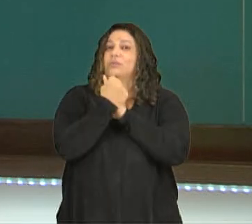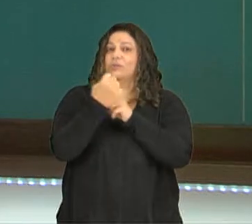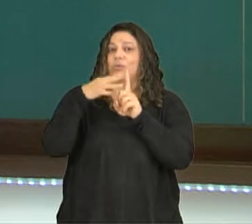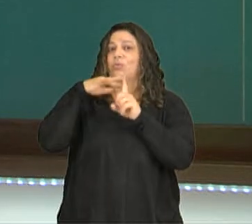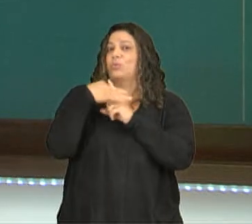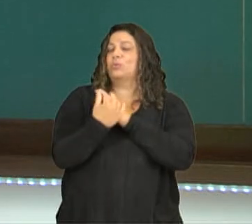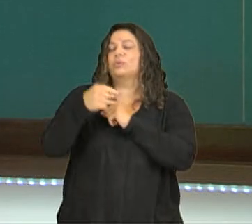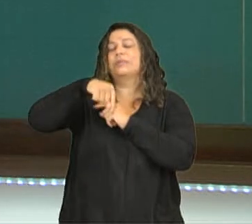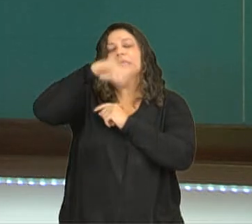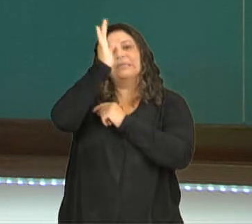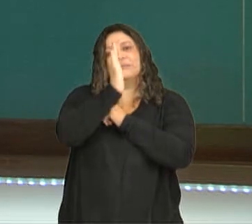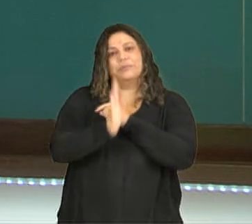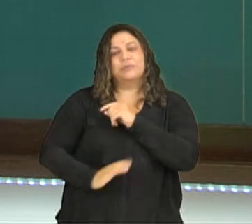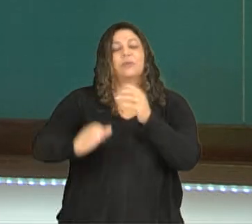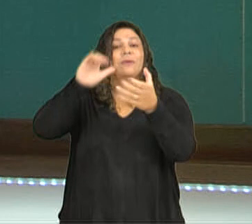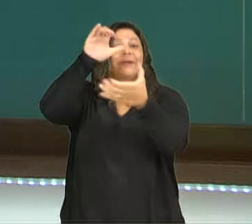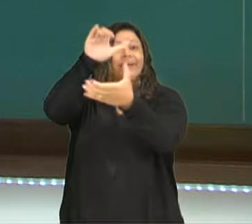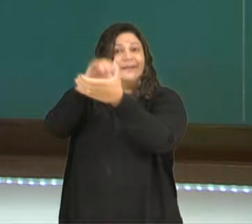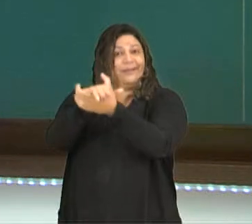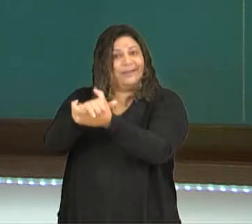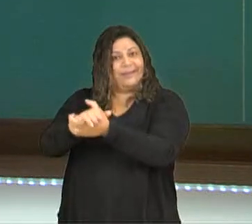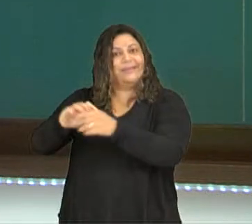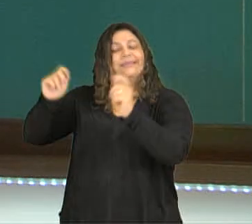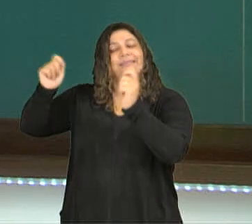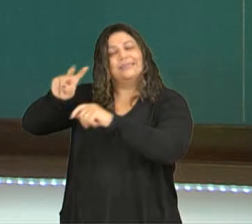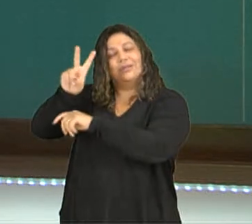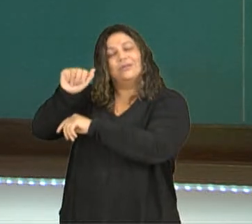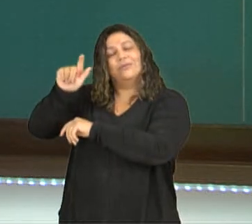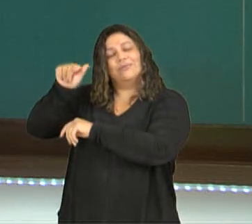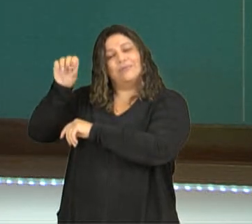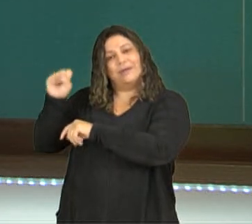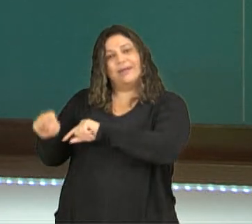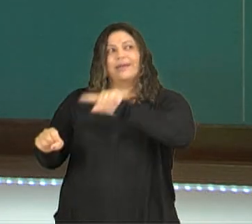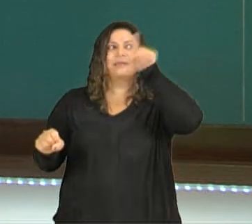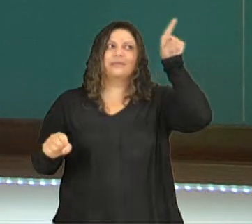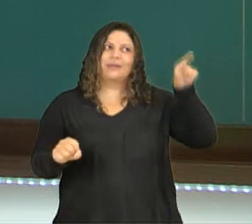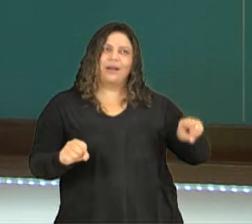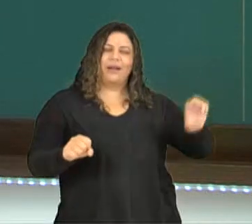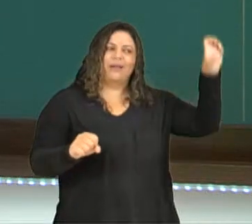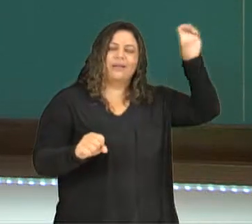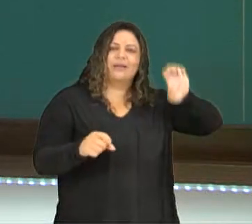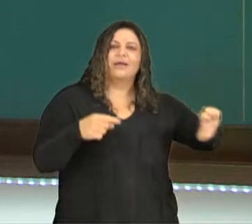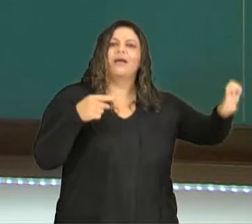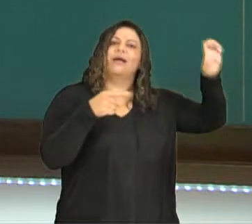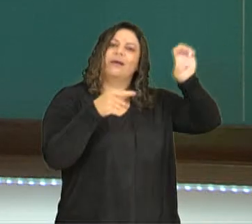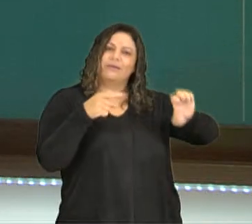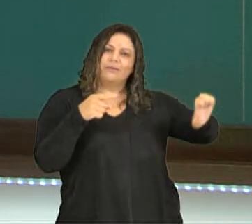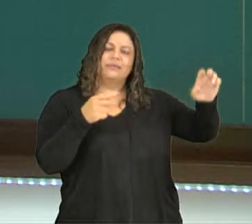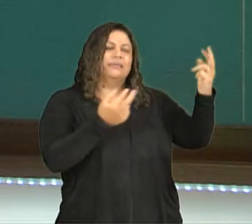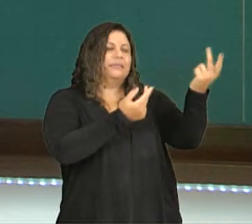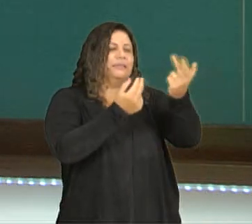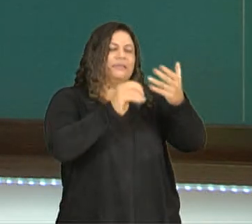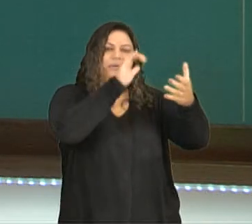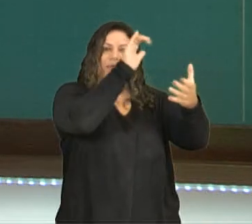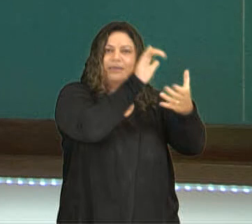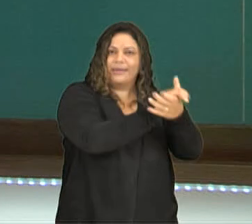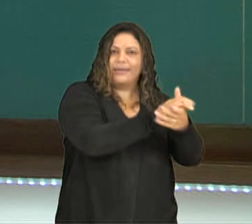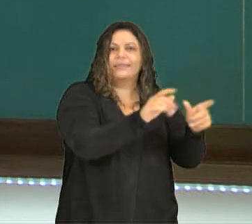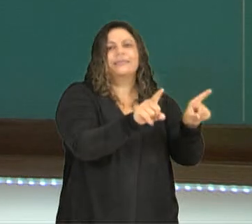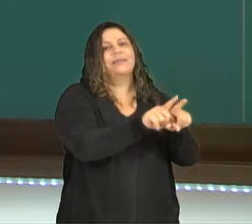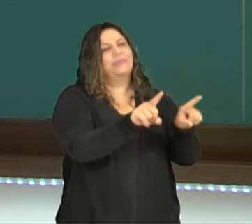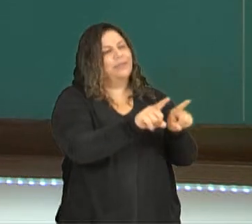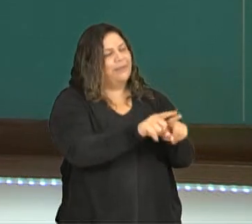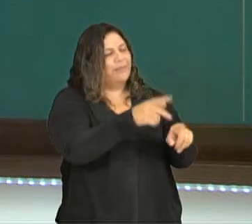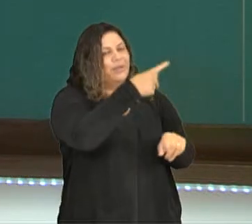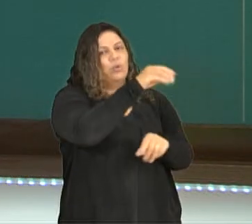brasileira o casamento é celebrado com uma belíssima valsa, lá no leste europeu esse mesmo casamento é celebrado